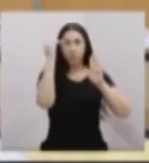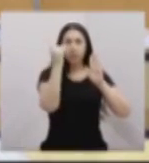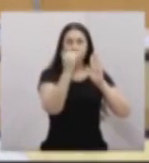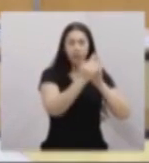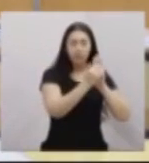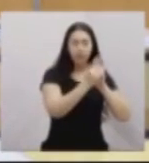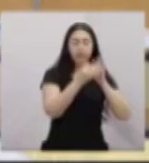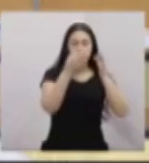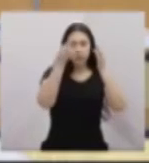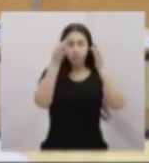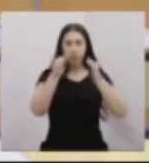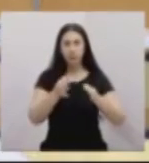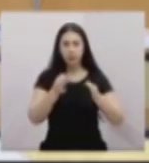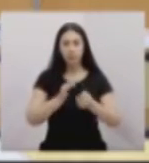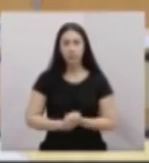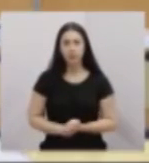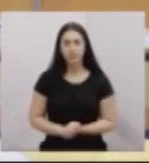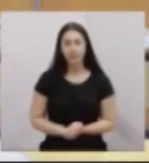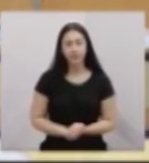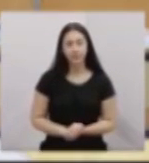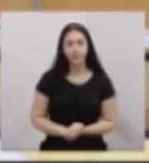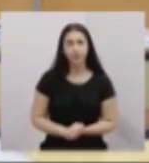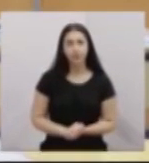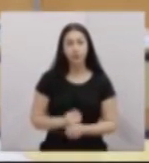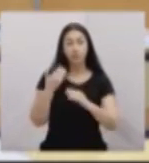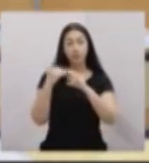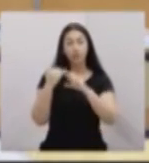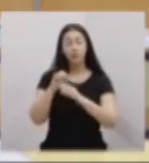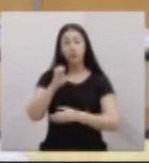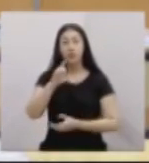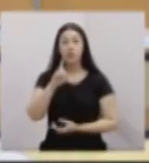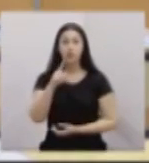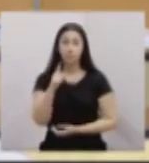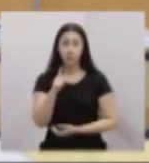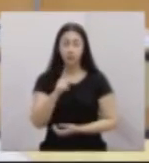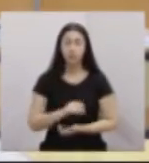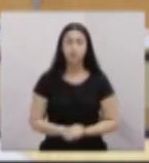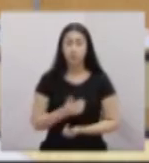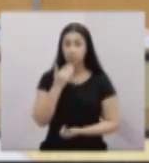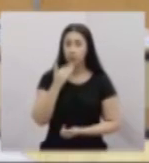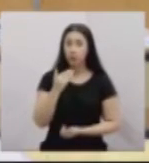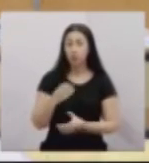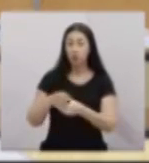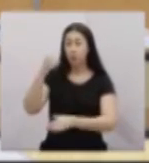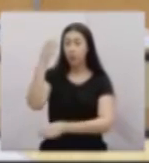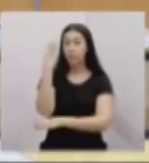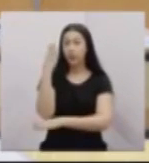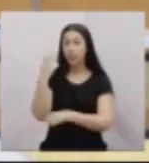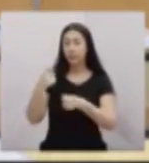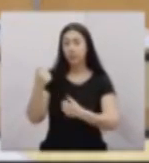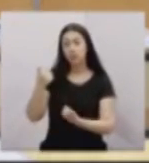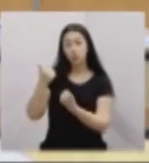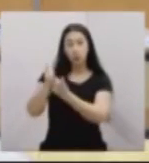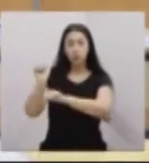plenário, cumpridas as formalidades regimentais, seja oficiado EDP, solicitando troca de posse de madeira